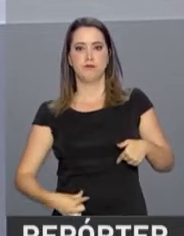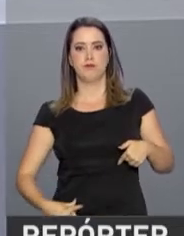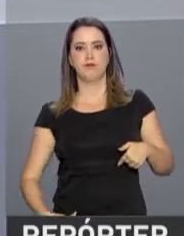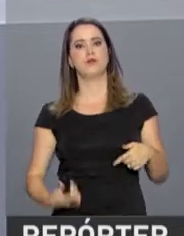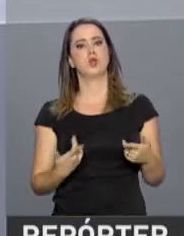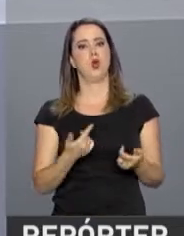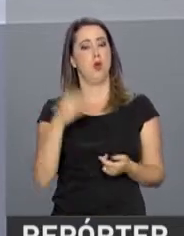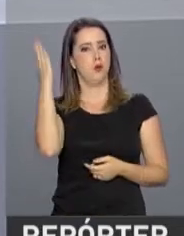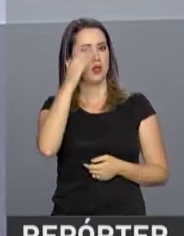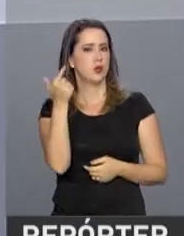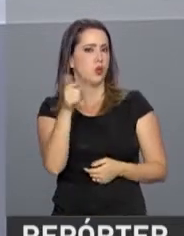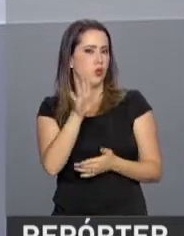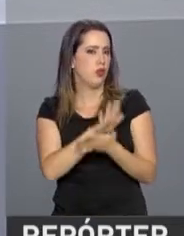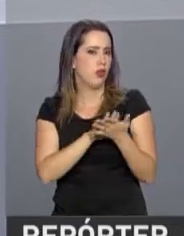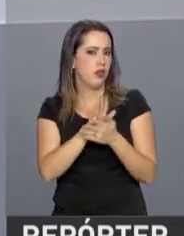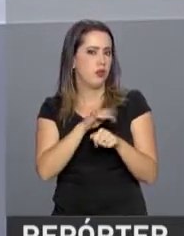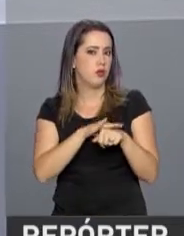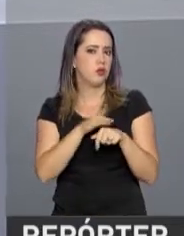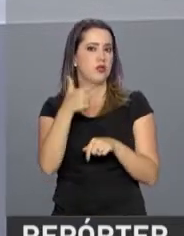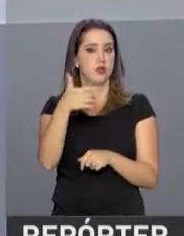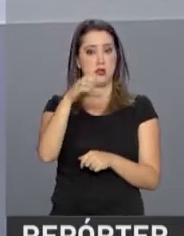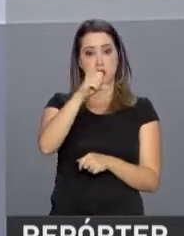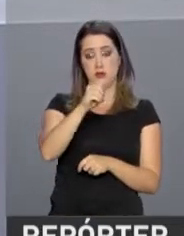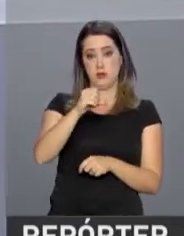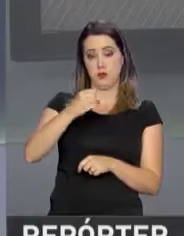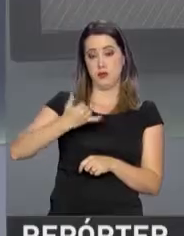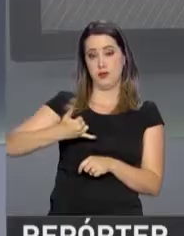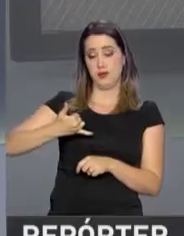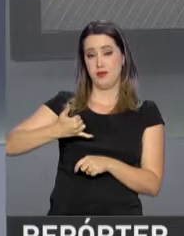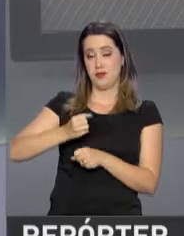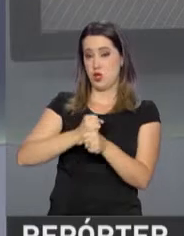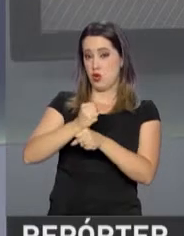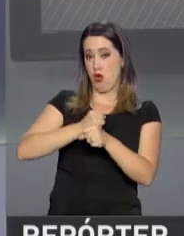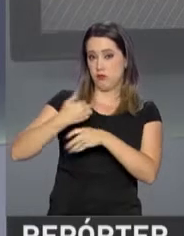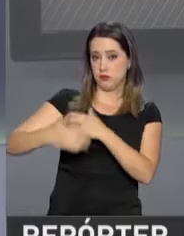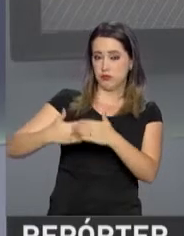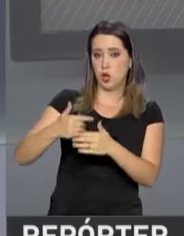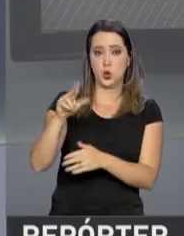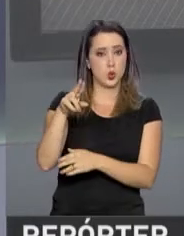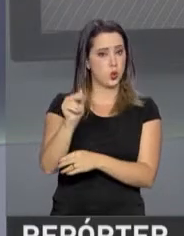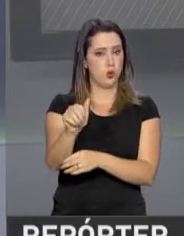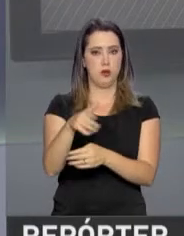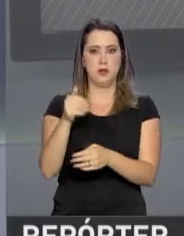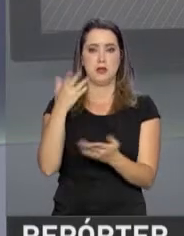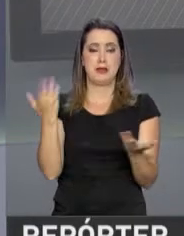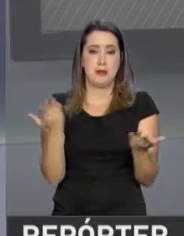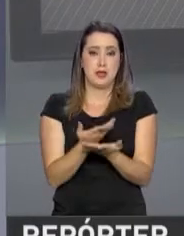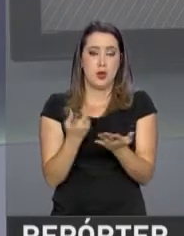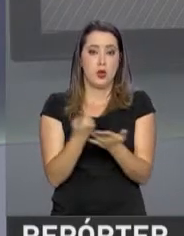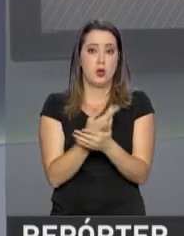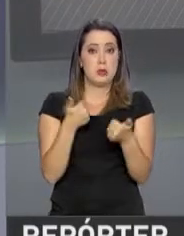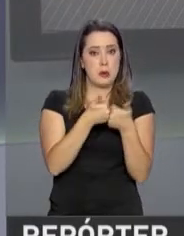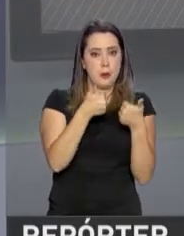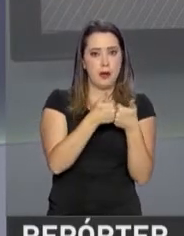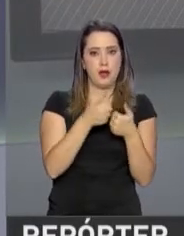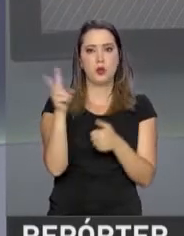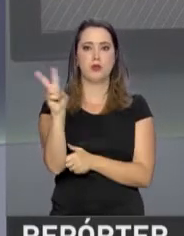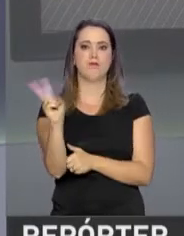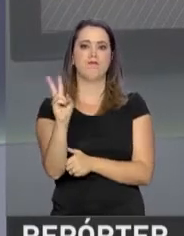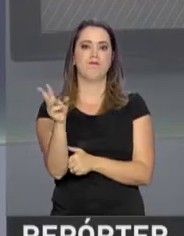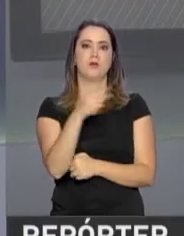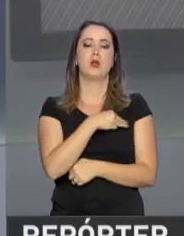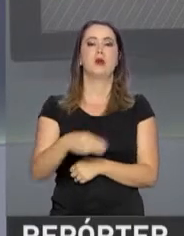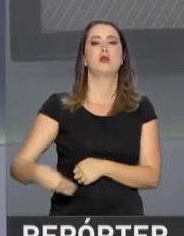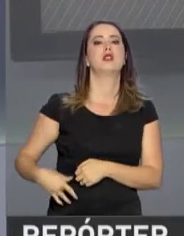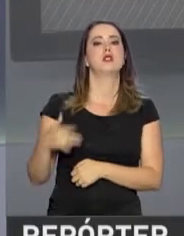registra nenhum caso dessa doença há 29 anos mas agora com o surgimento de um caso na venezuela o ministério da saúde